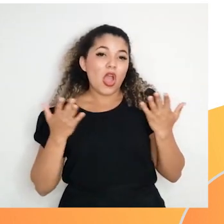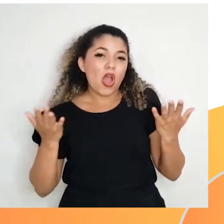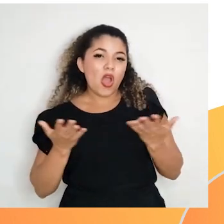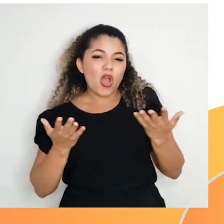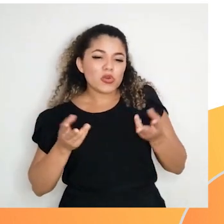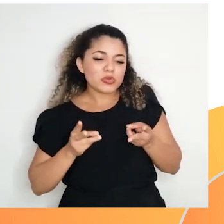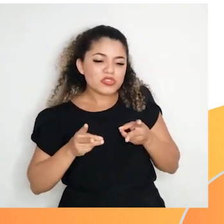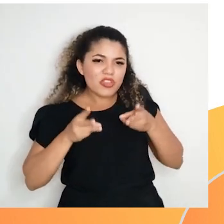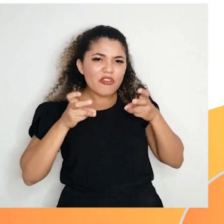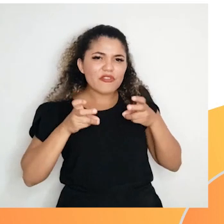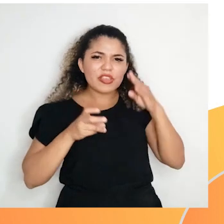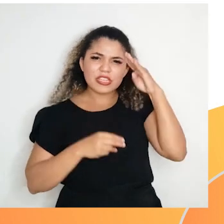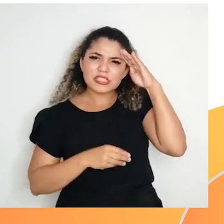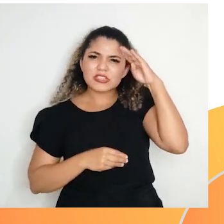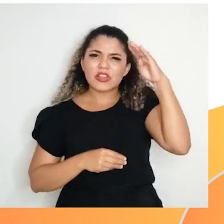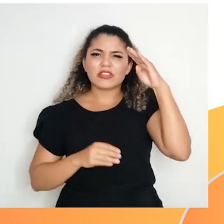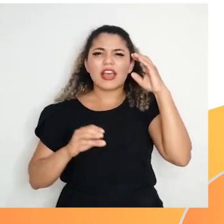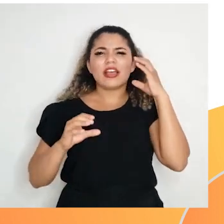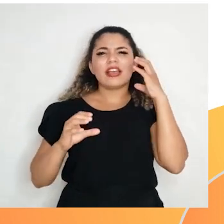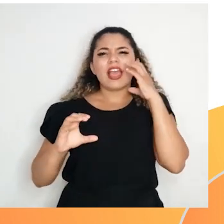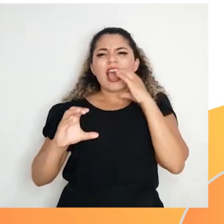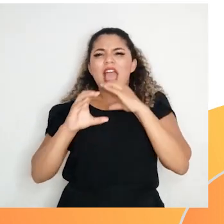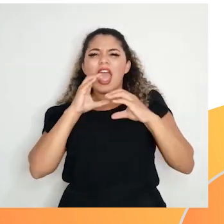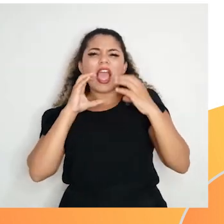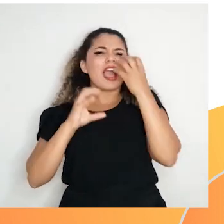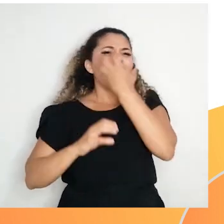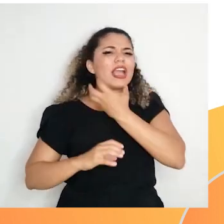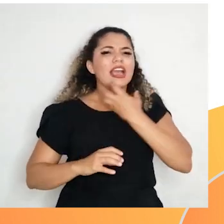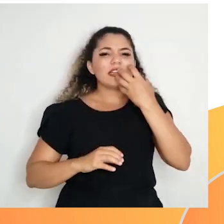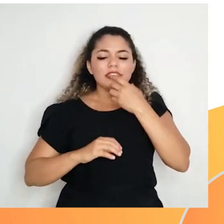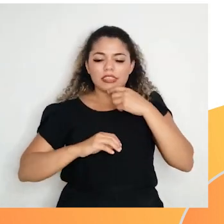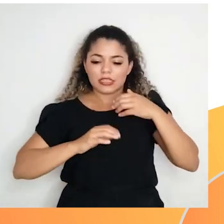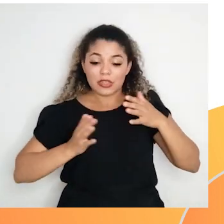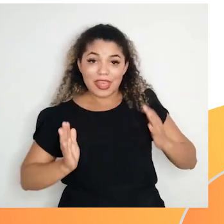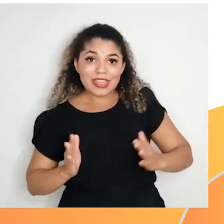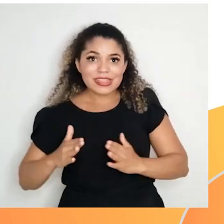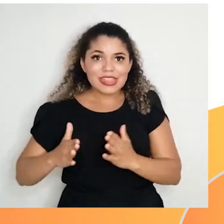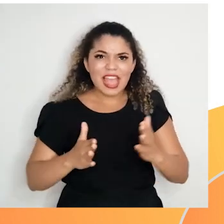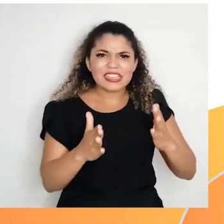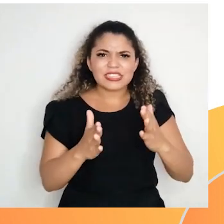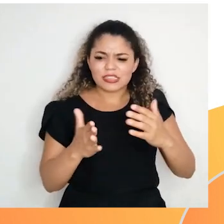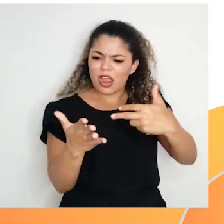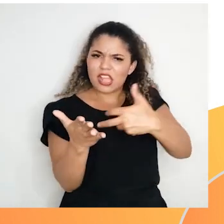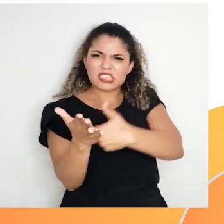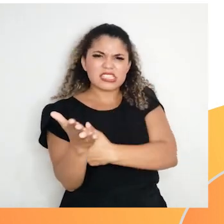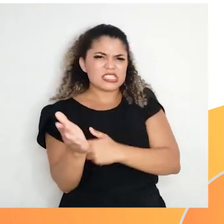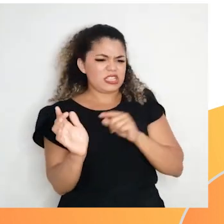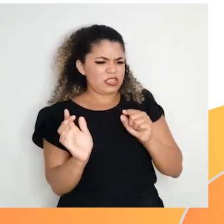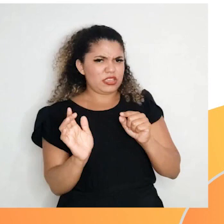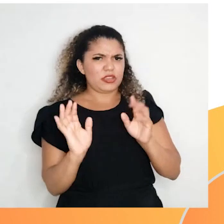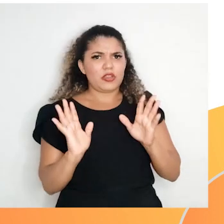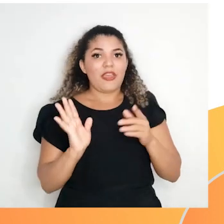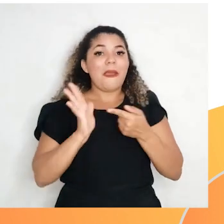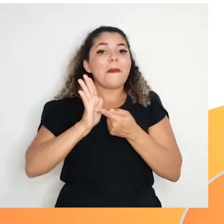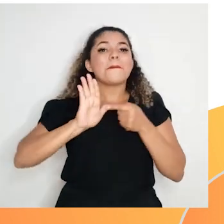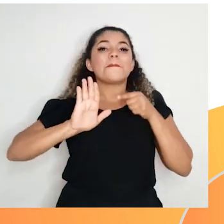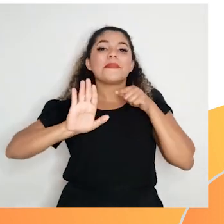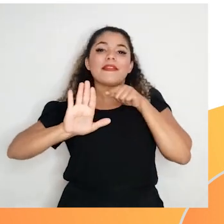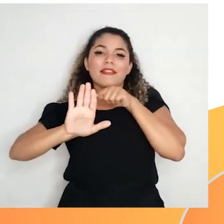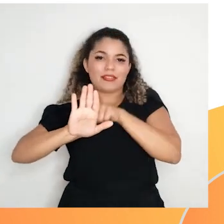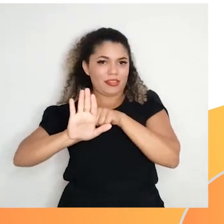Hoje eu vi soldados cantando por estradas de sangue. Percebam aí, estradas de sangue. Há um